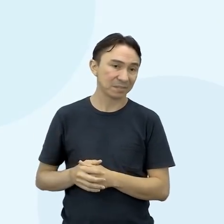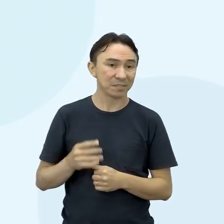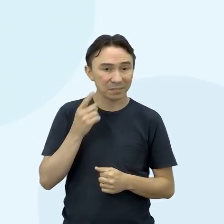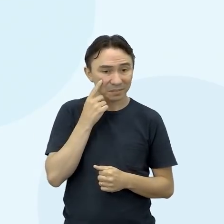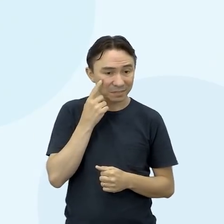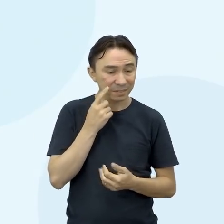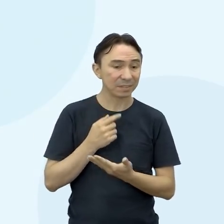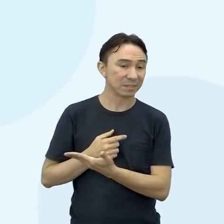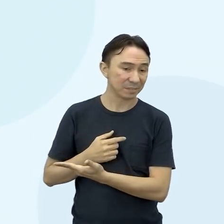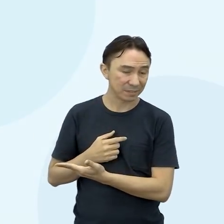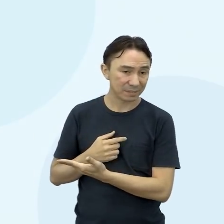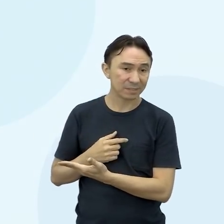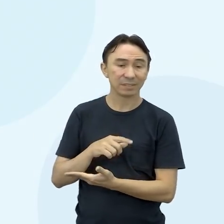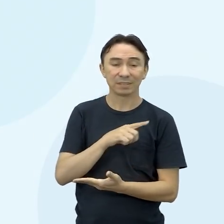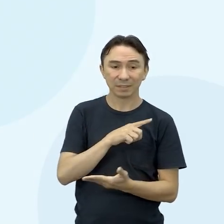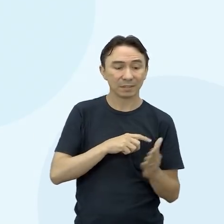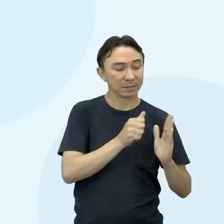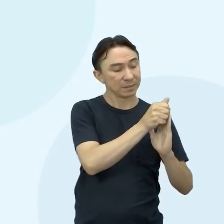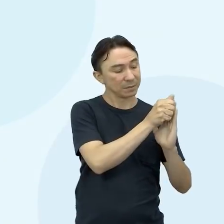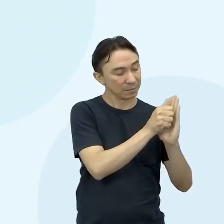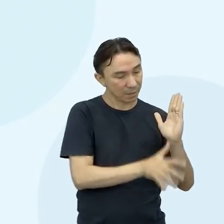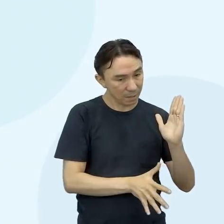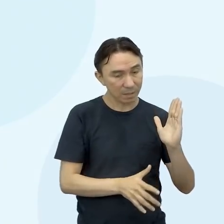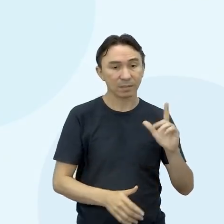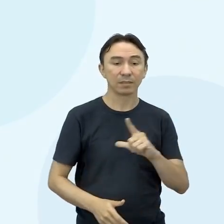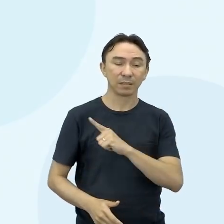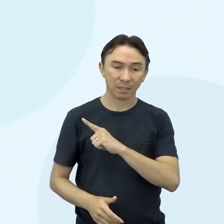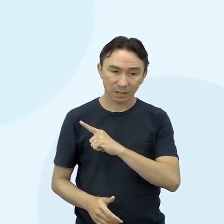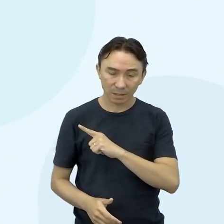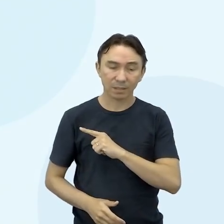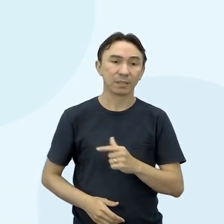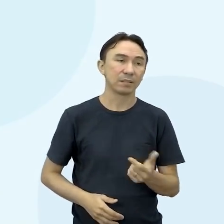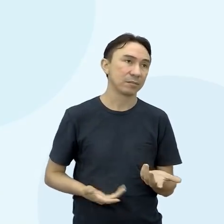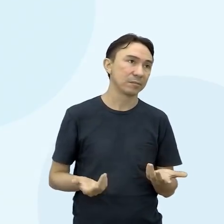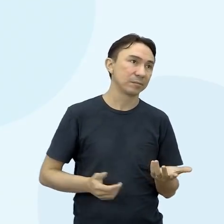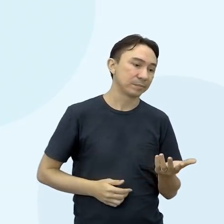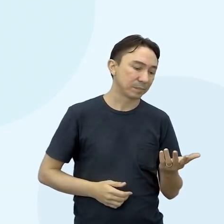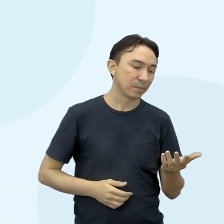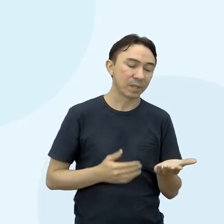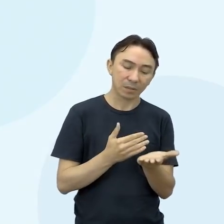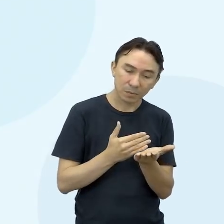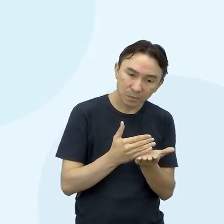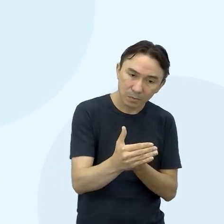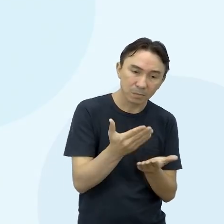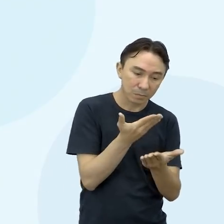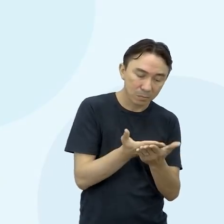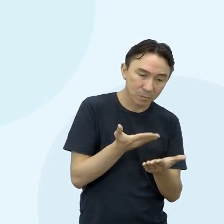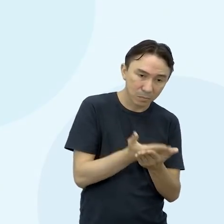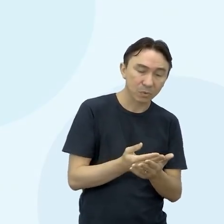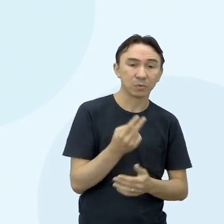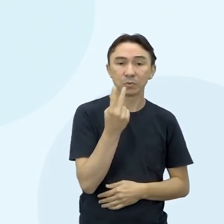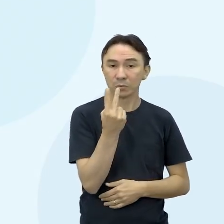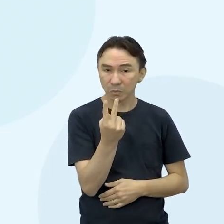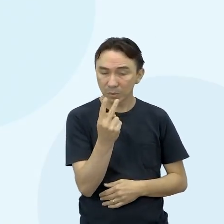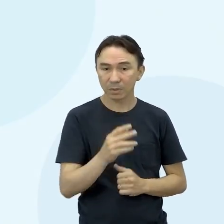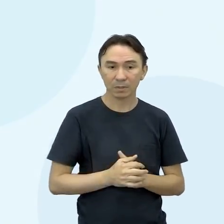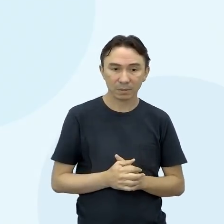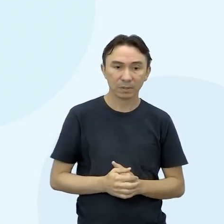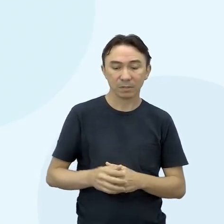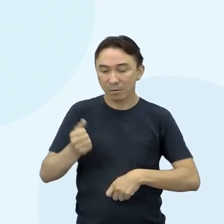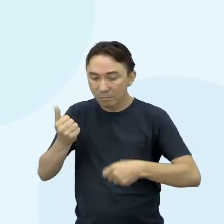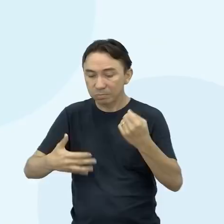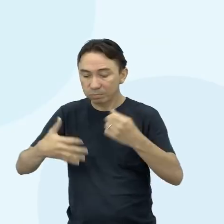há, em cada atividade, 2 aulas de introdução, 4 aulas de desenvolvimento e 2 aulas